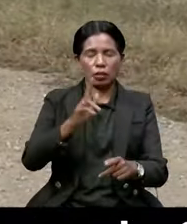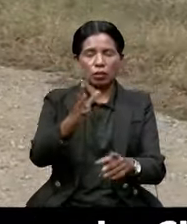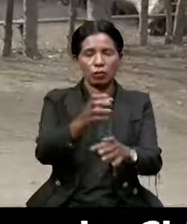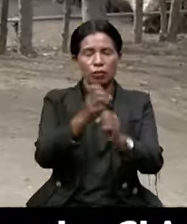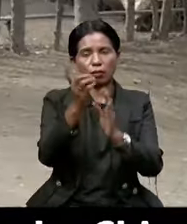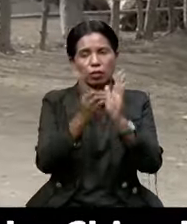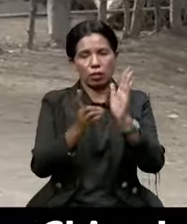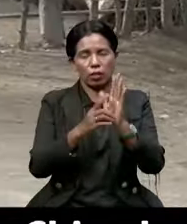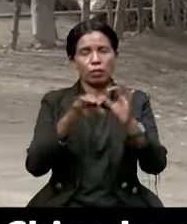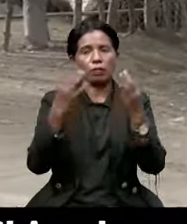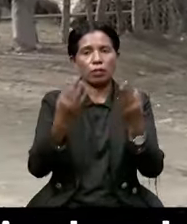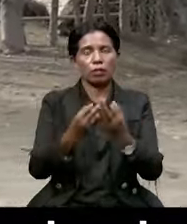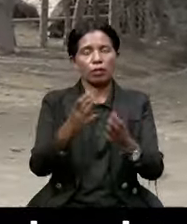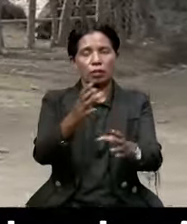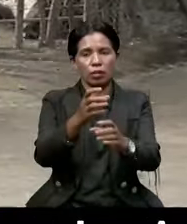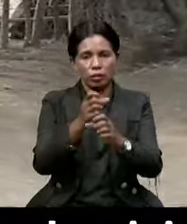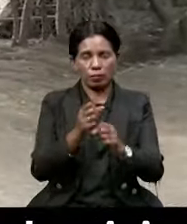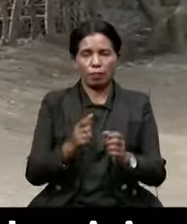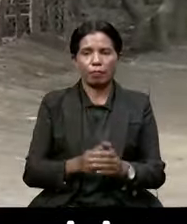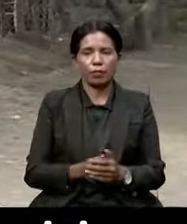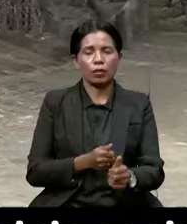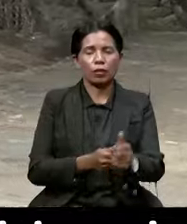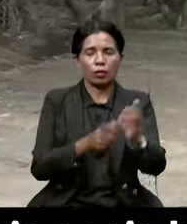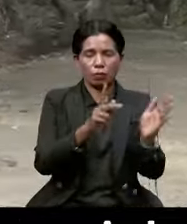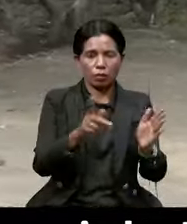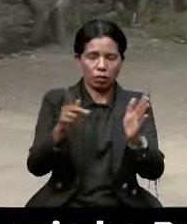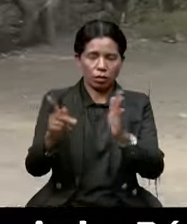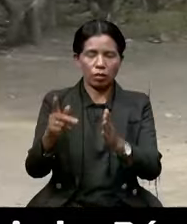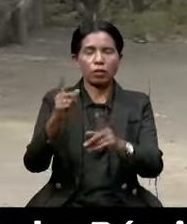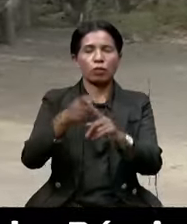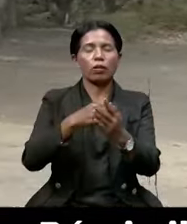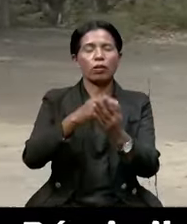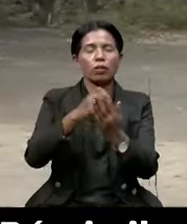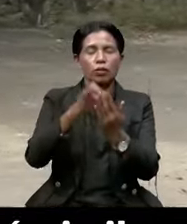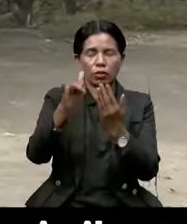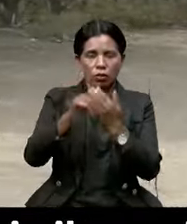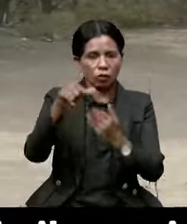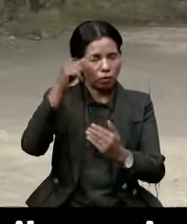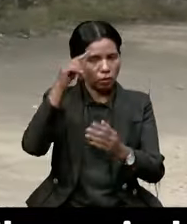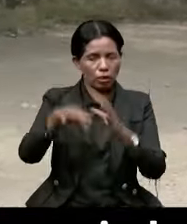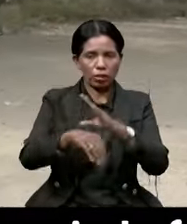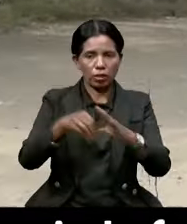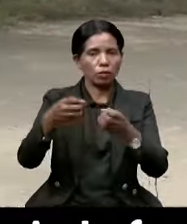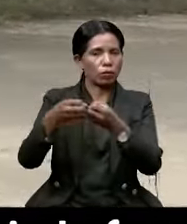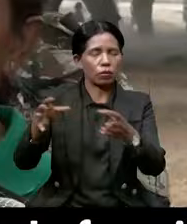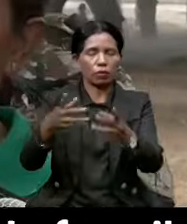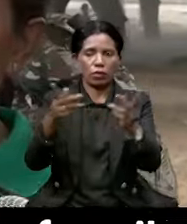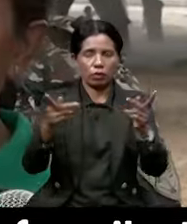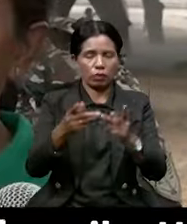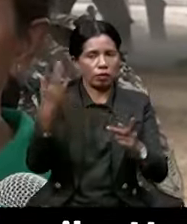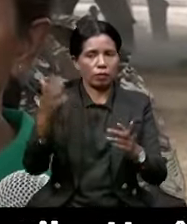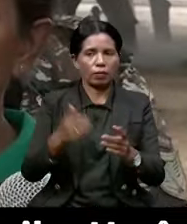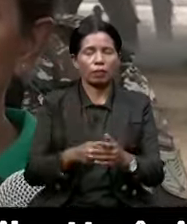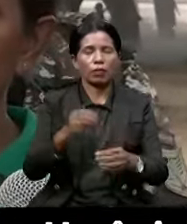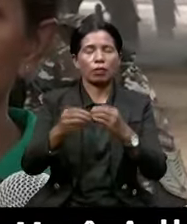cainebe se retan despesas. No ter plano fulan zolho ne governo se a sai o de amamo fatem refere. Quando a atividade se